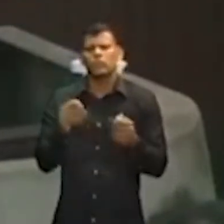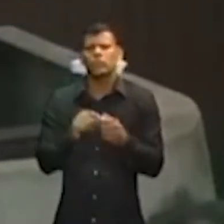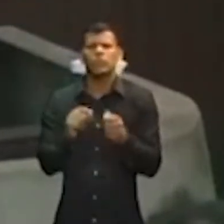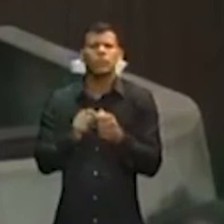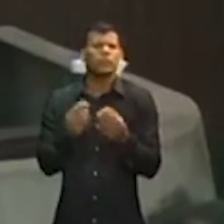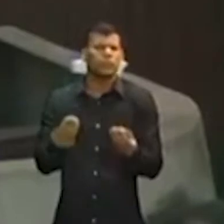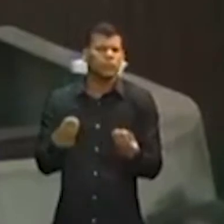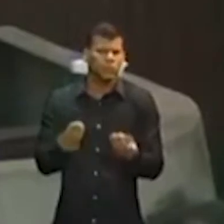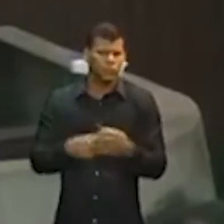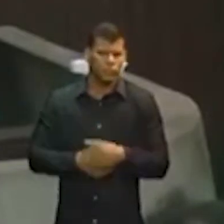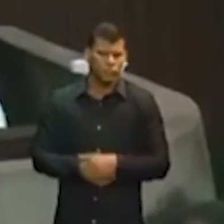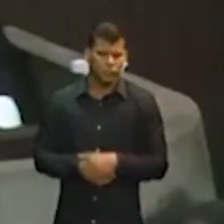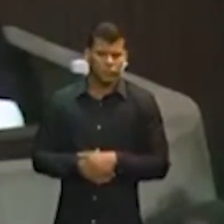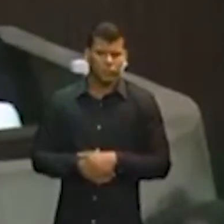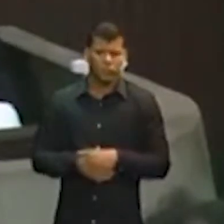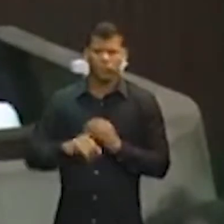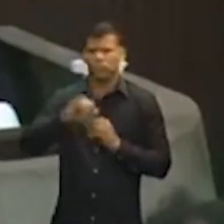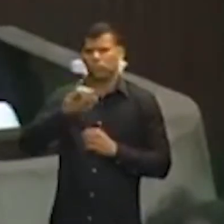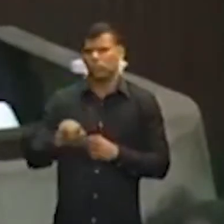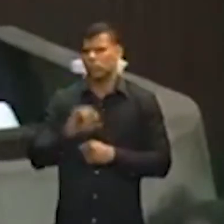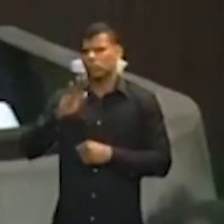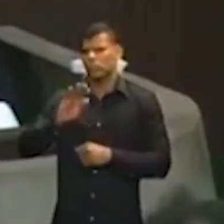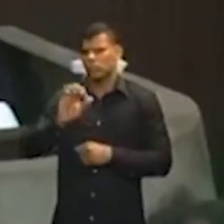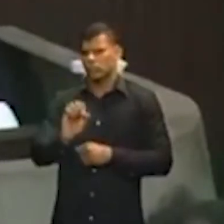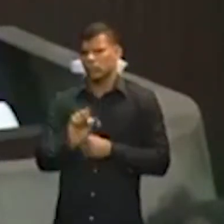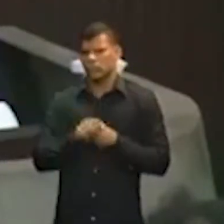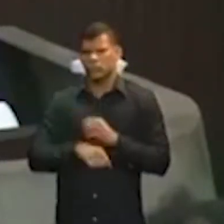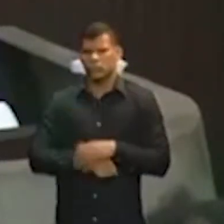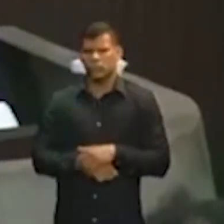faziam? Igual a JBS,